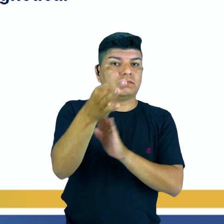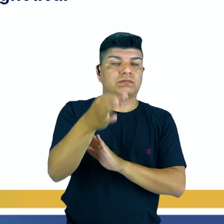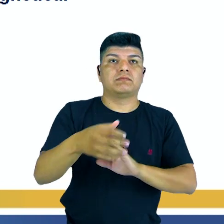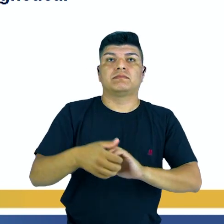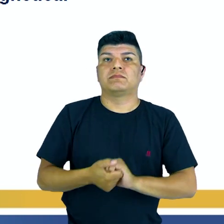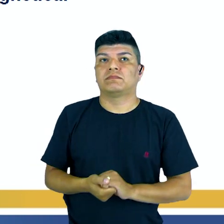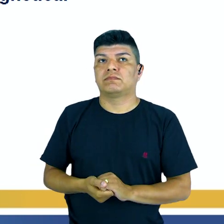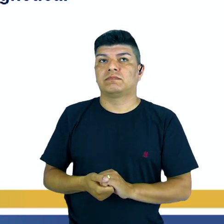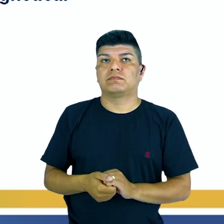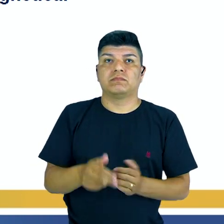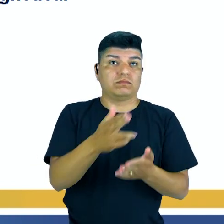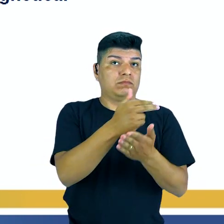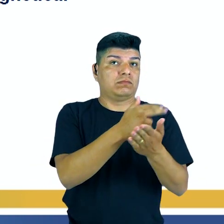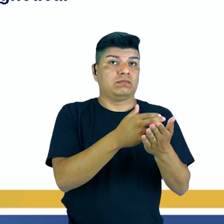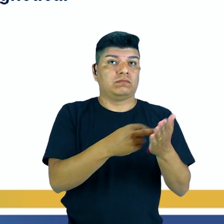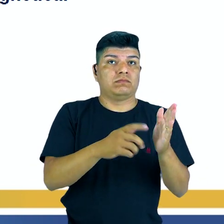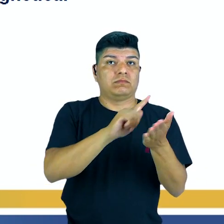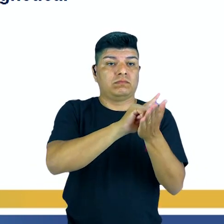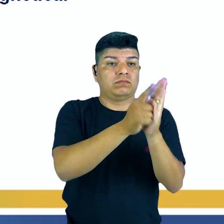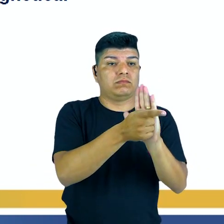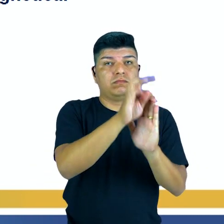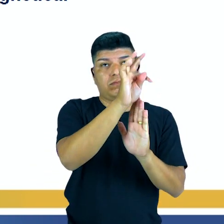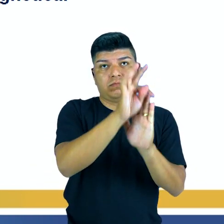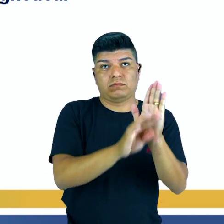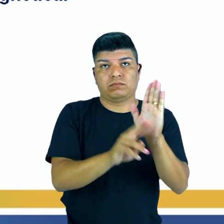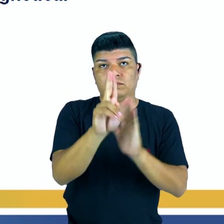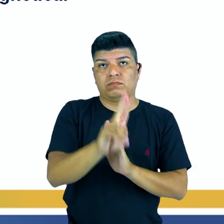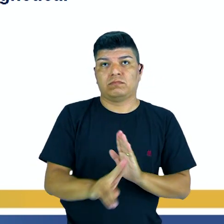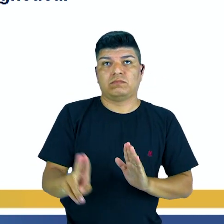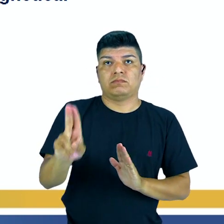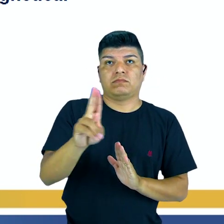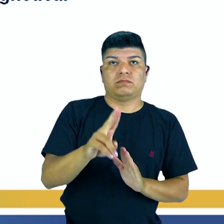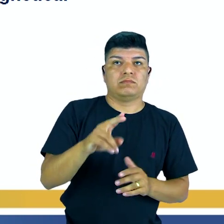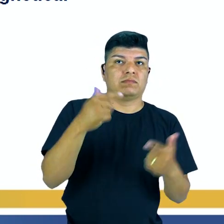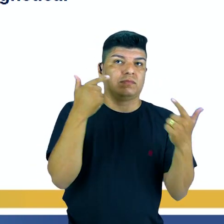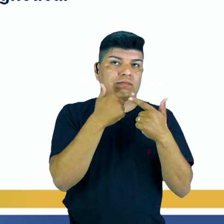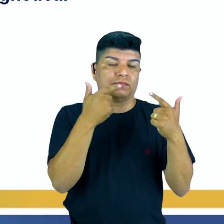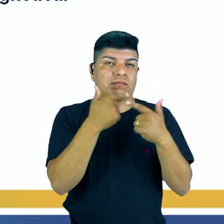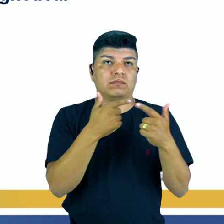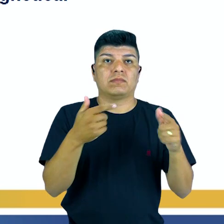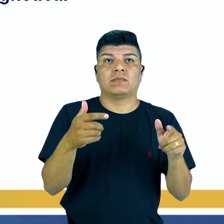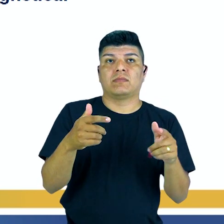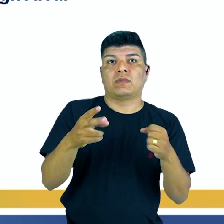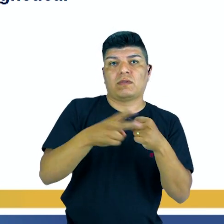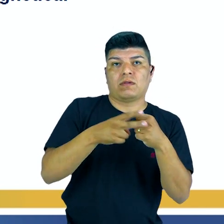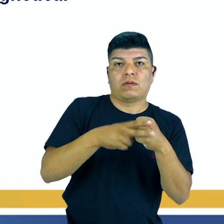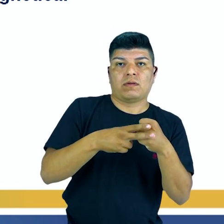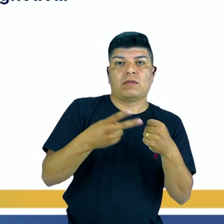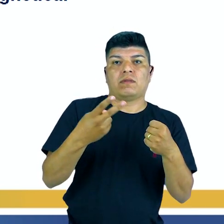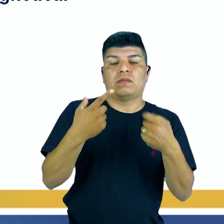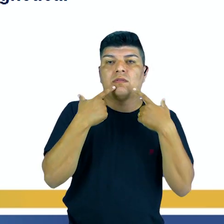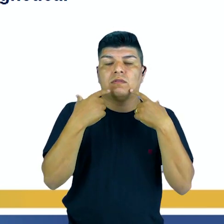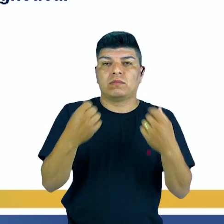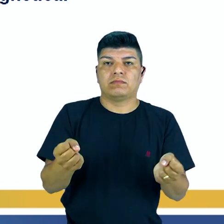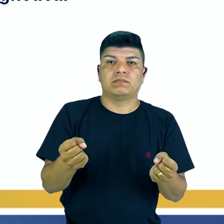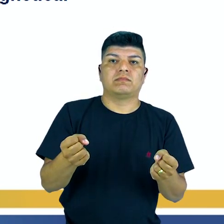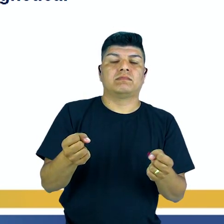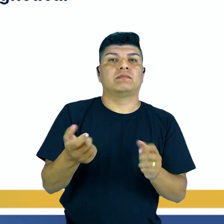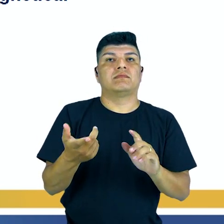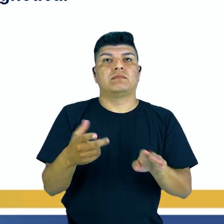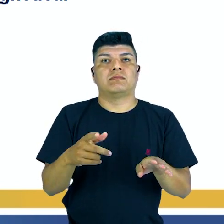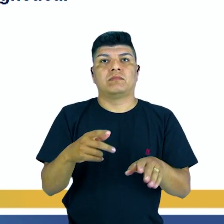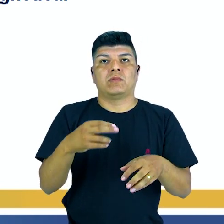a charge é um gênero textual que faz uso da ironia, bom humor, linguagem verbal e não verbal para relatar, denunciar